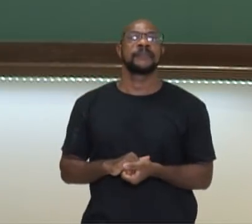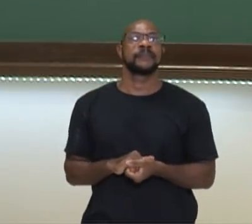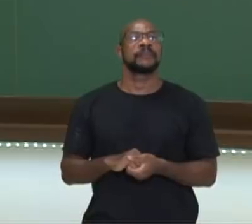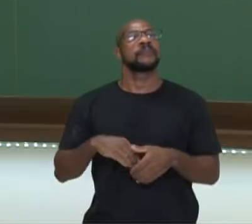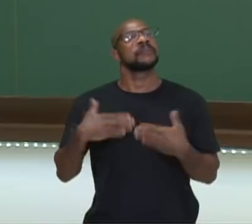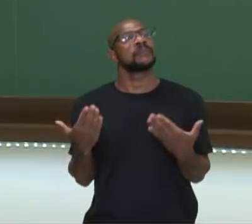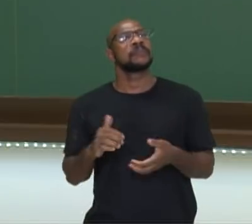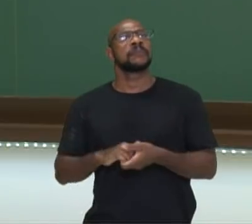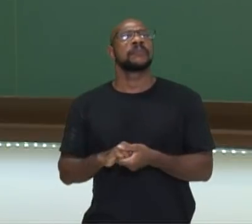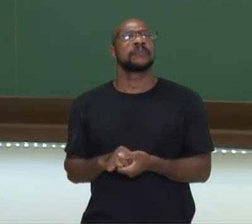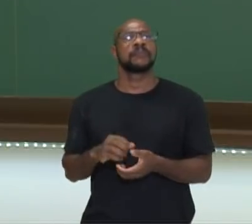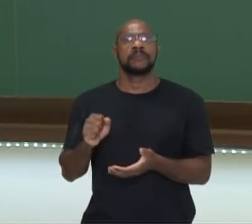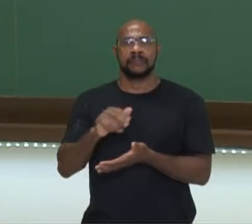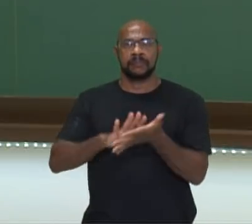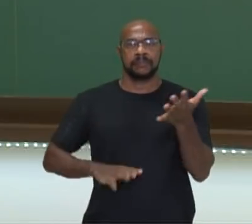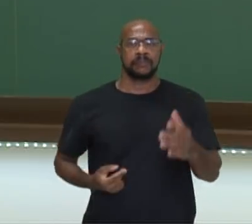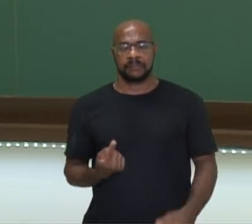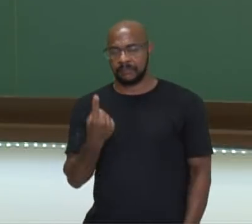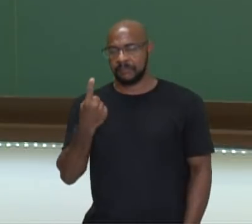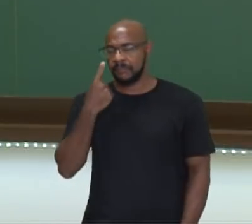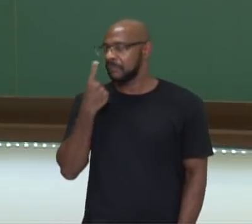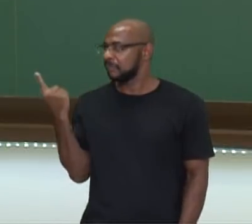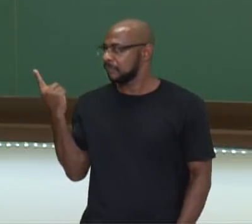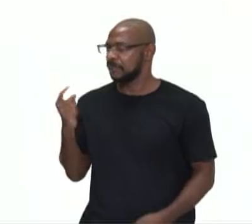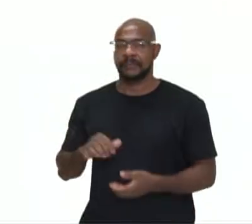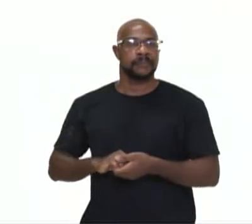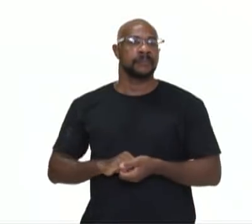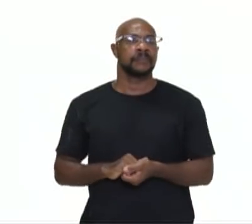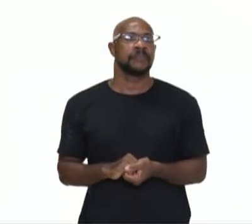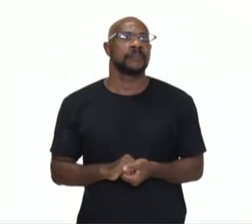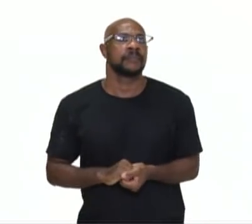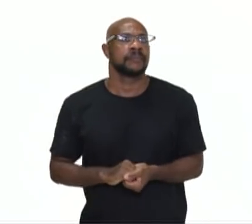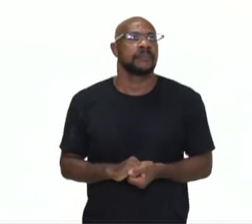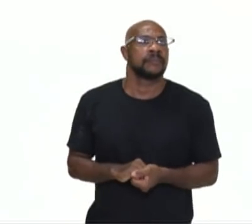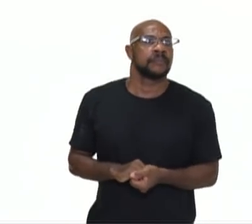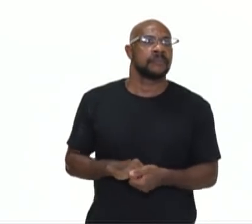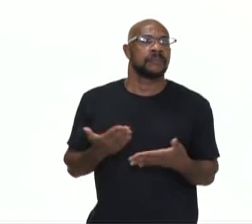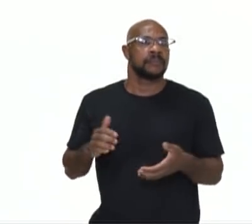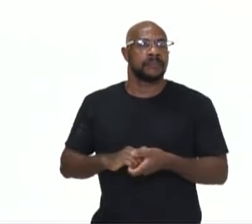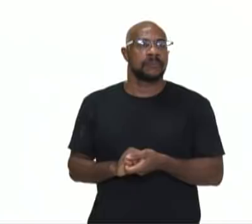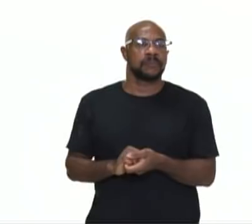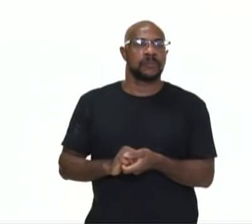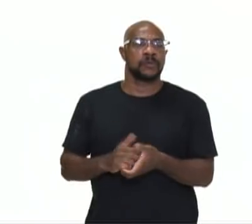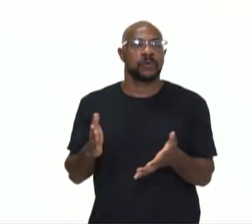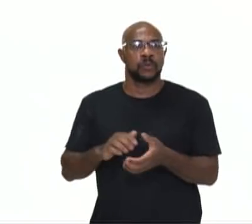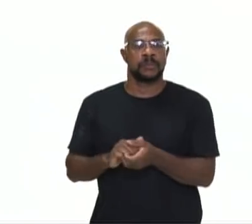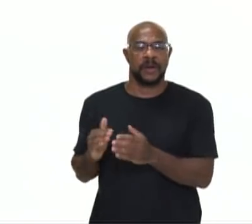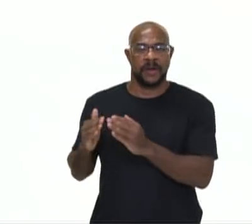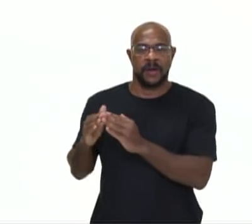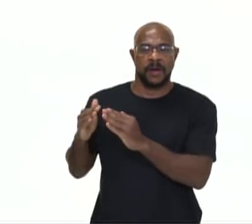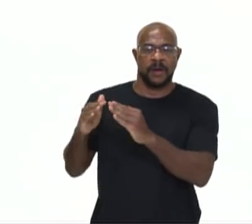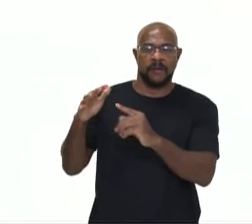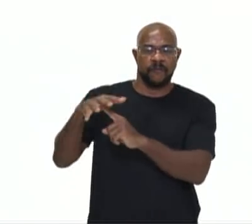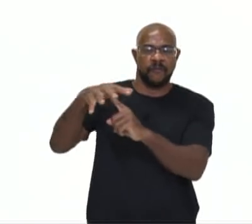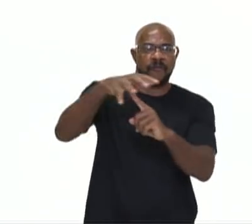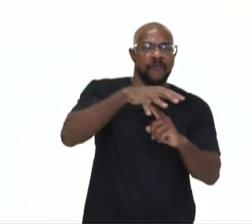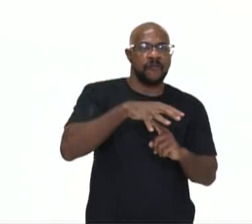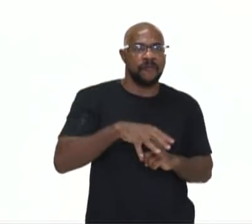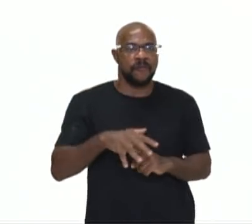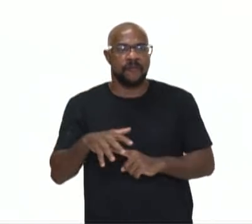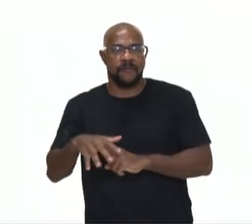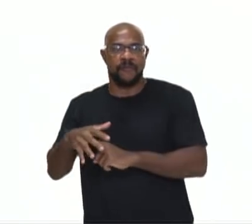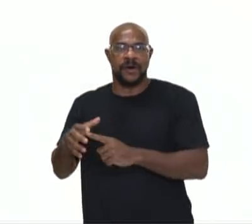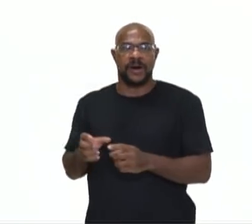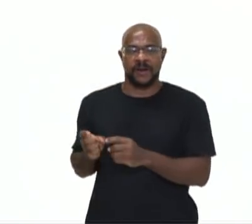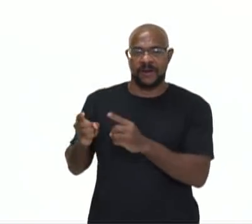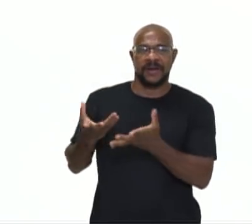Então, nós vamos agora fazer o exercício 1. Dá uma olhada comigo. Em um feirão, Juarez aproveitou as promoções e comprou uma agenda, um estojo com